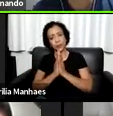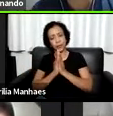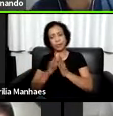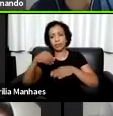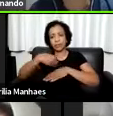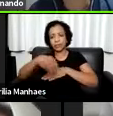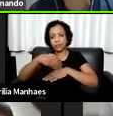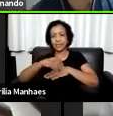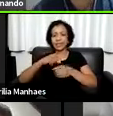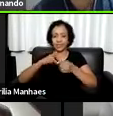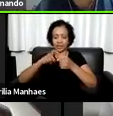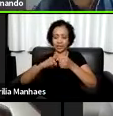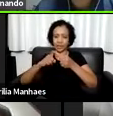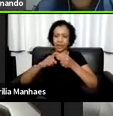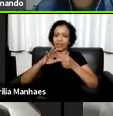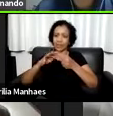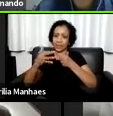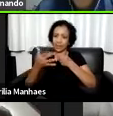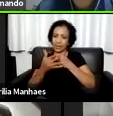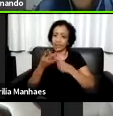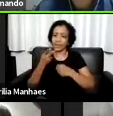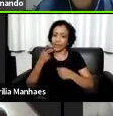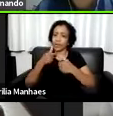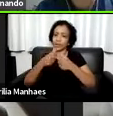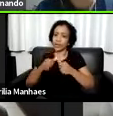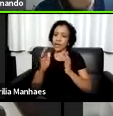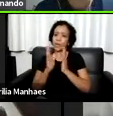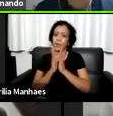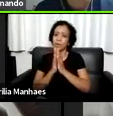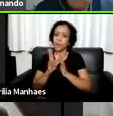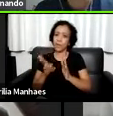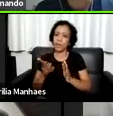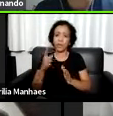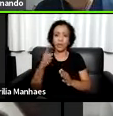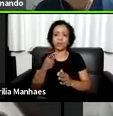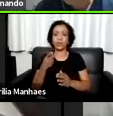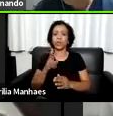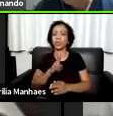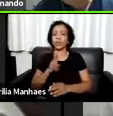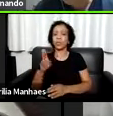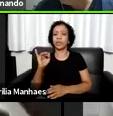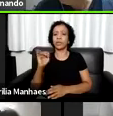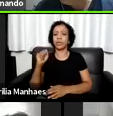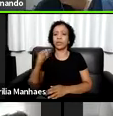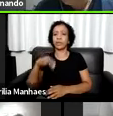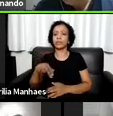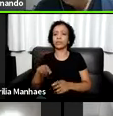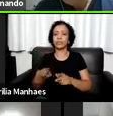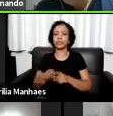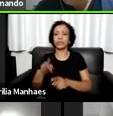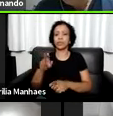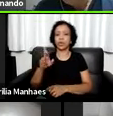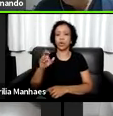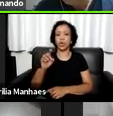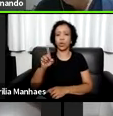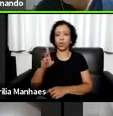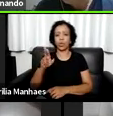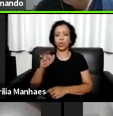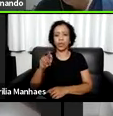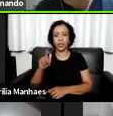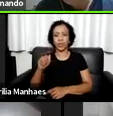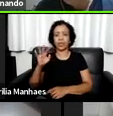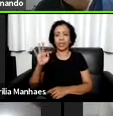com coronavírus, e ele está conosco nesse momento. Coloca o nome do Ian Rodrigo aí. Também a Tânia,